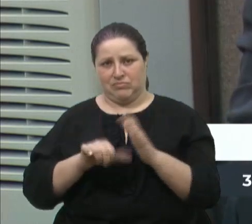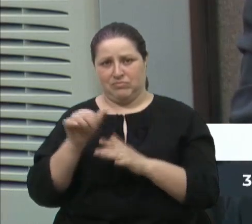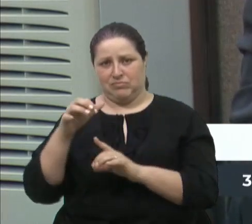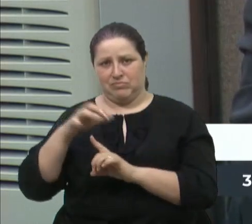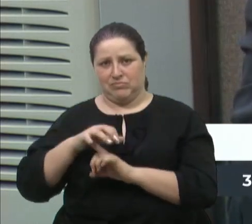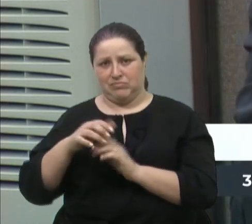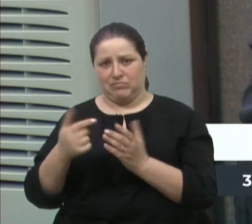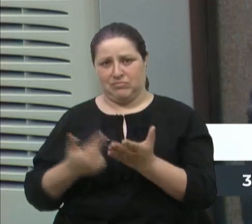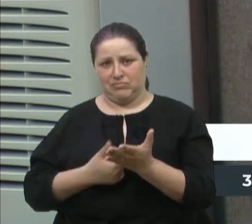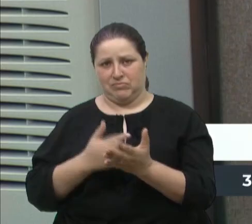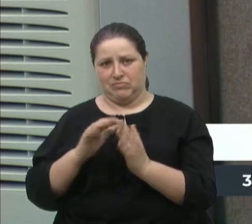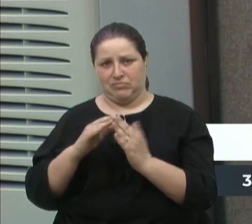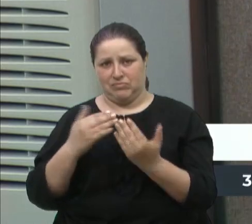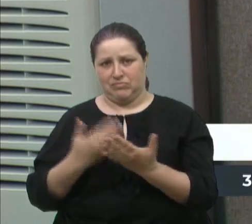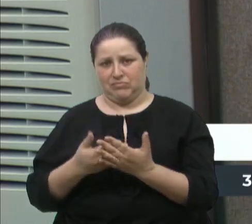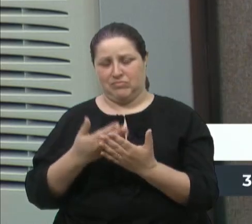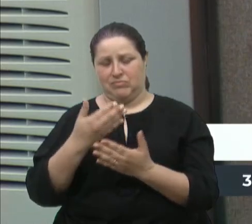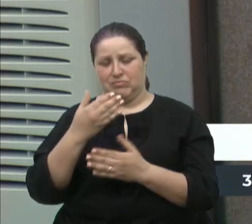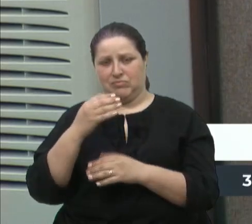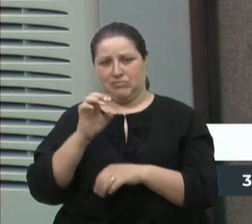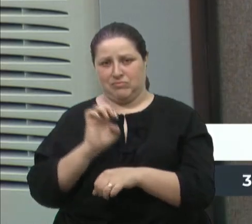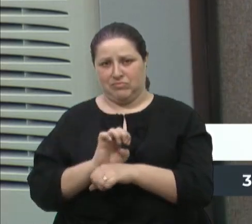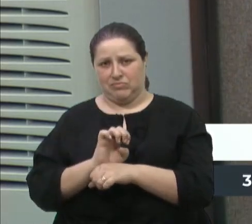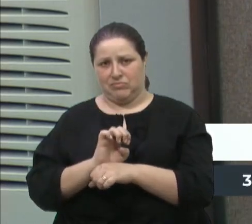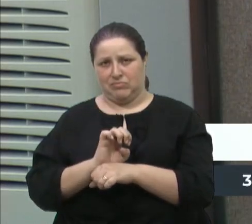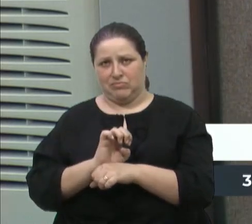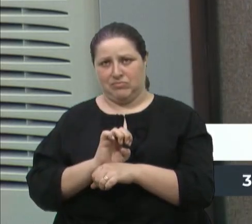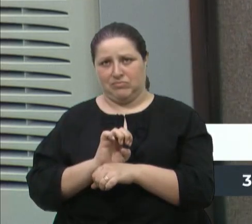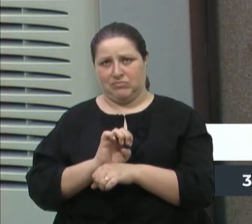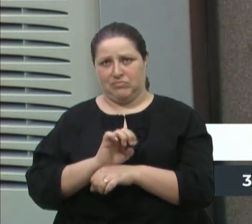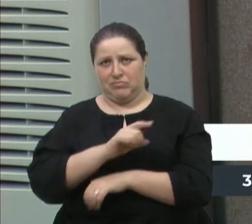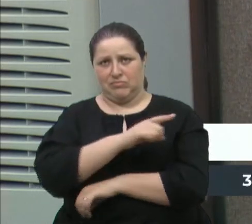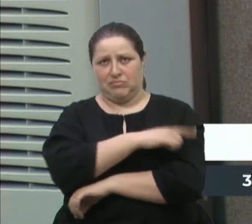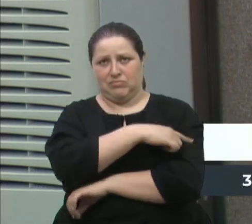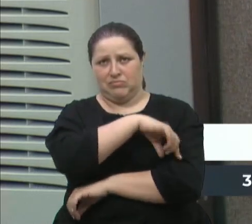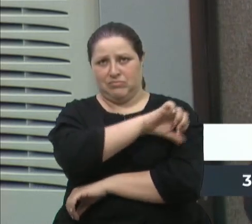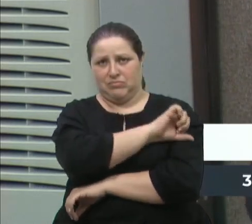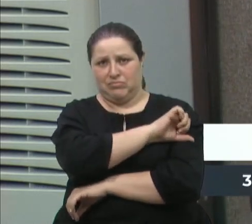da Escola Estadual de Ensino Fundamental Dr.